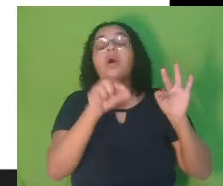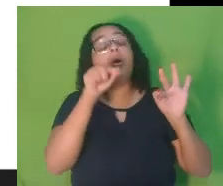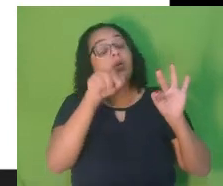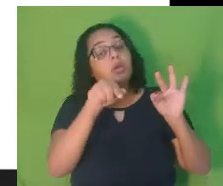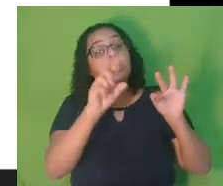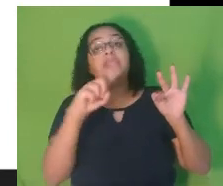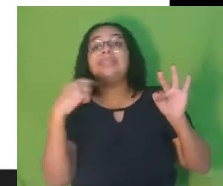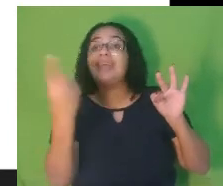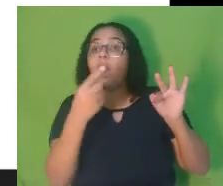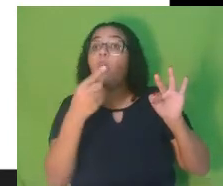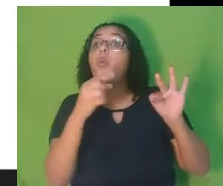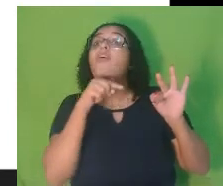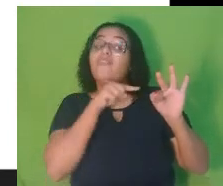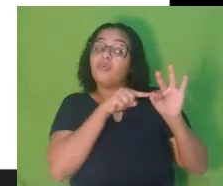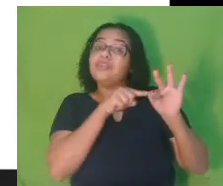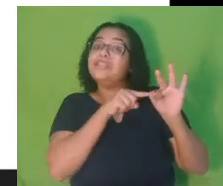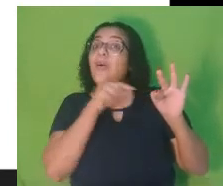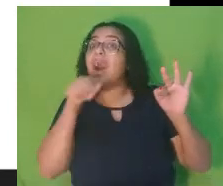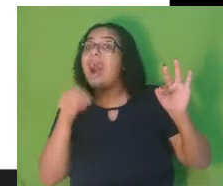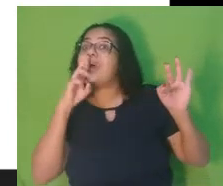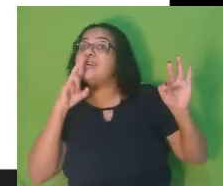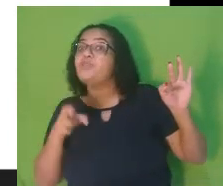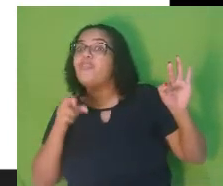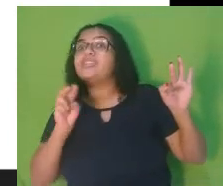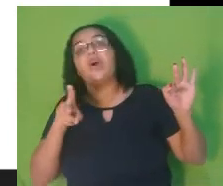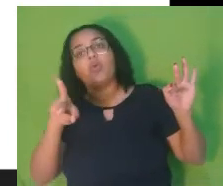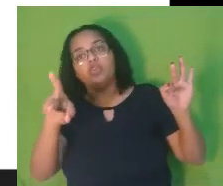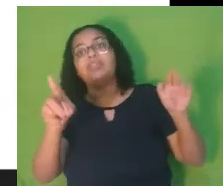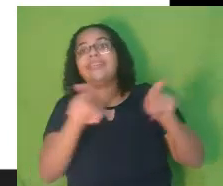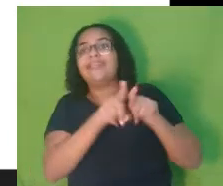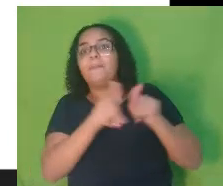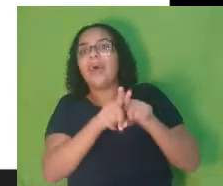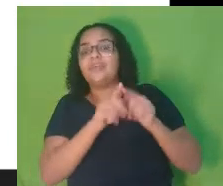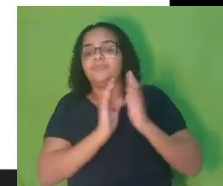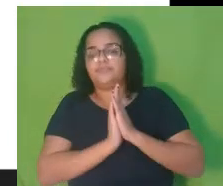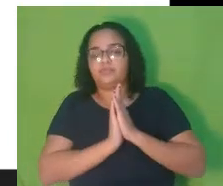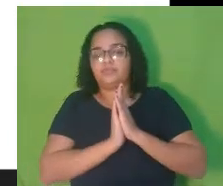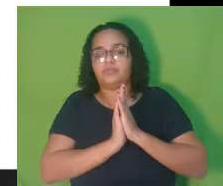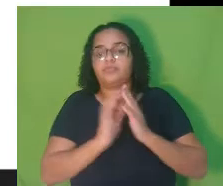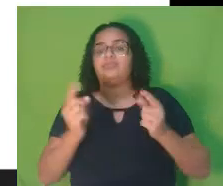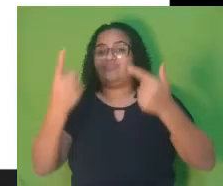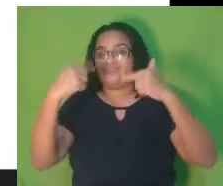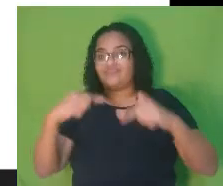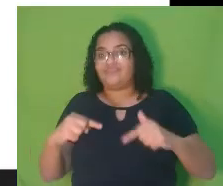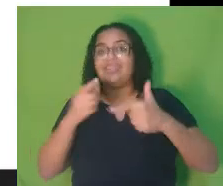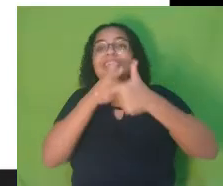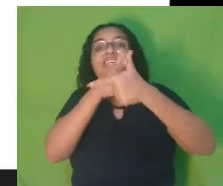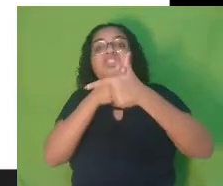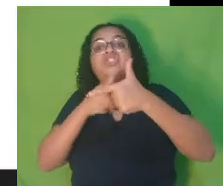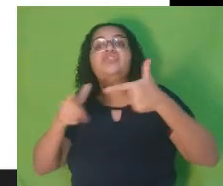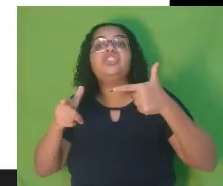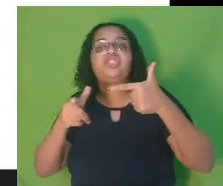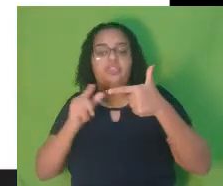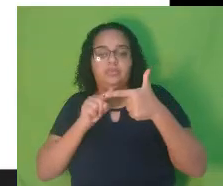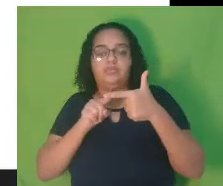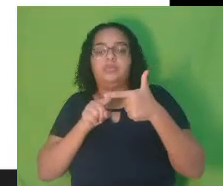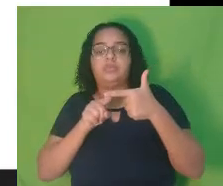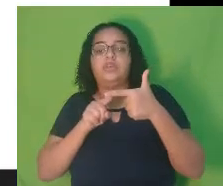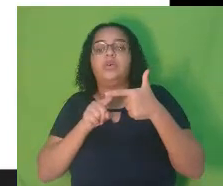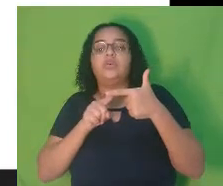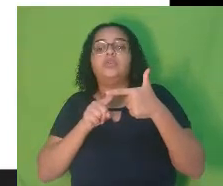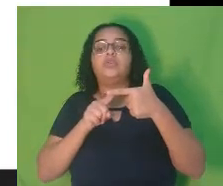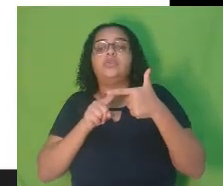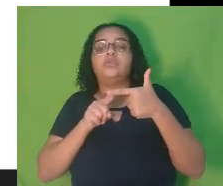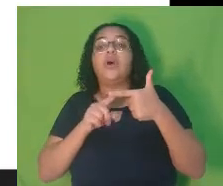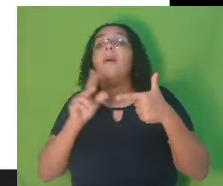Então, essas funções também serão contínuas. No caso de divisão, aqui eu estou